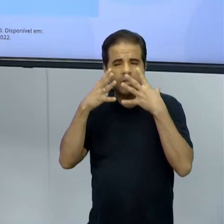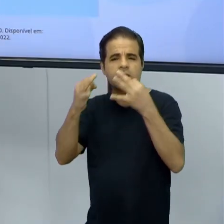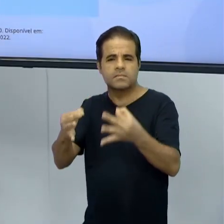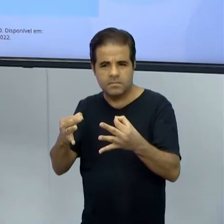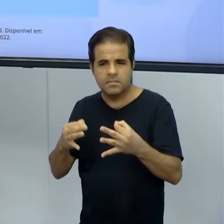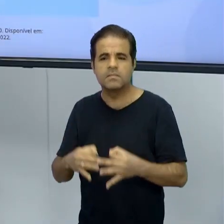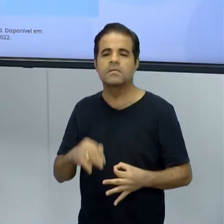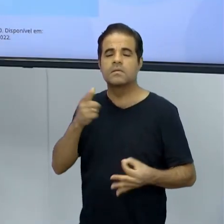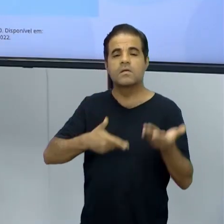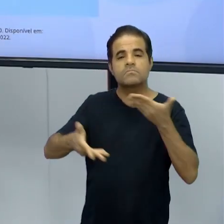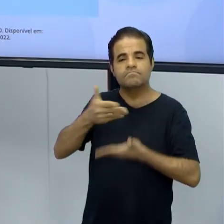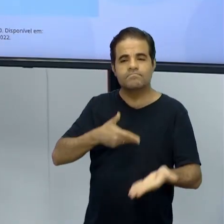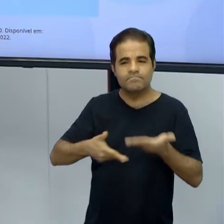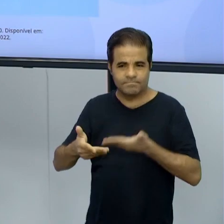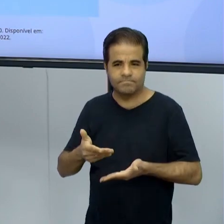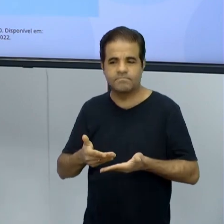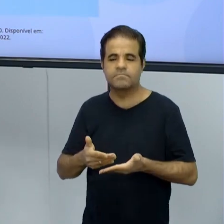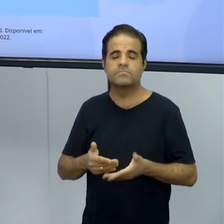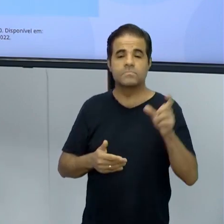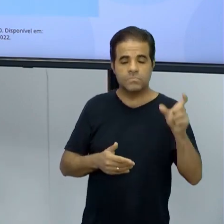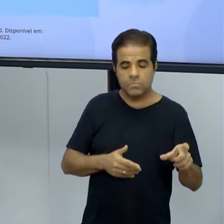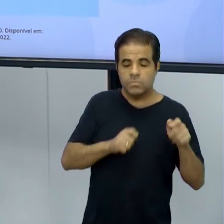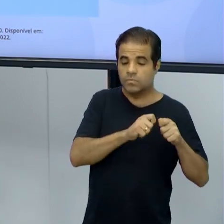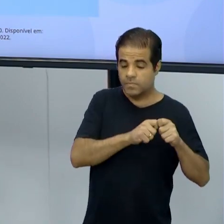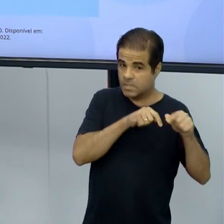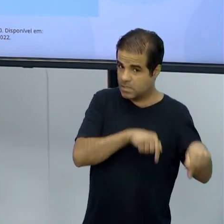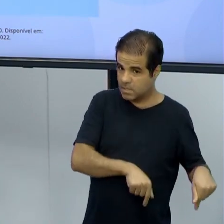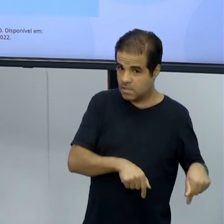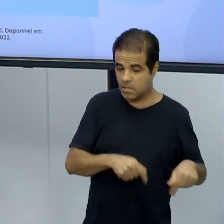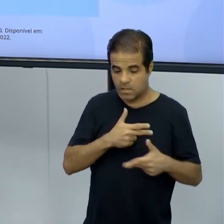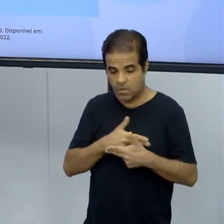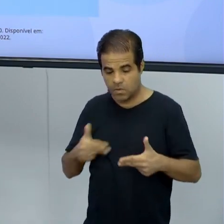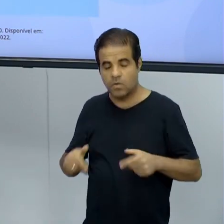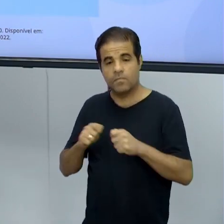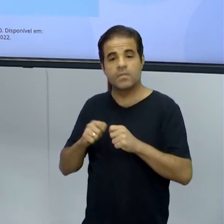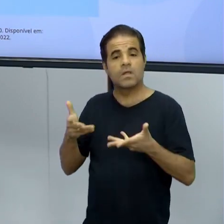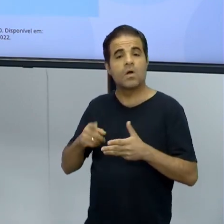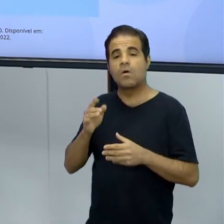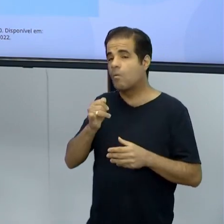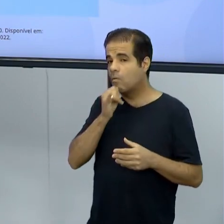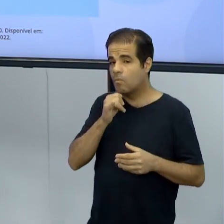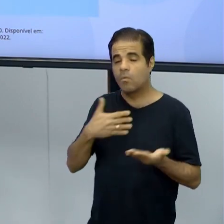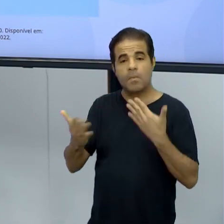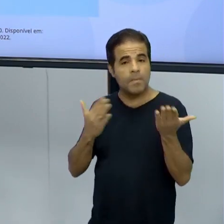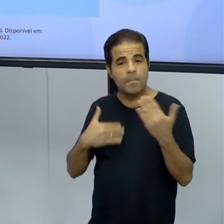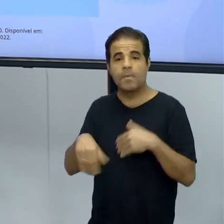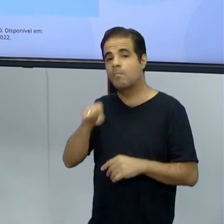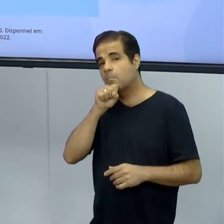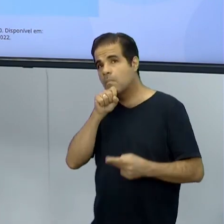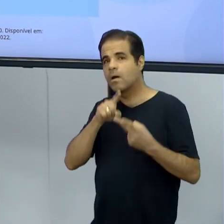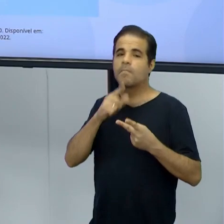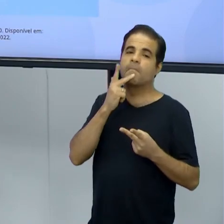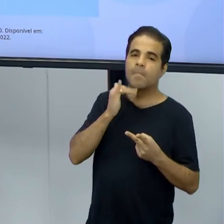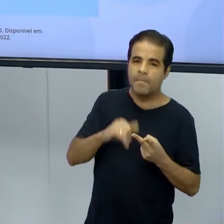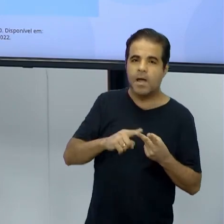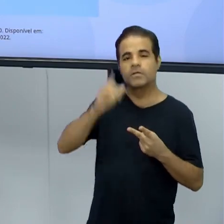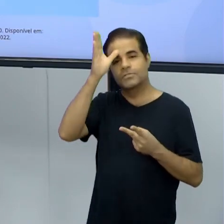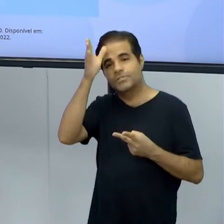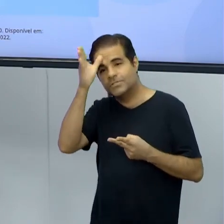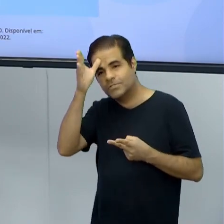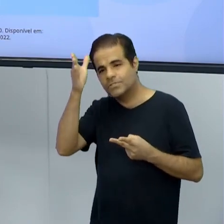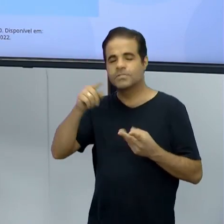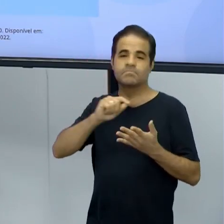atenção está compartilhada entre aquilo que eu estou fazendo aqui e aquilo que eu estou fazendo em outro momento. Por exemplo, conversar com a mamãe, com o papai, com o titio,